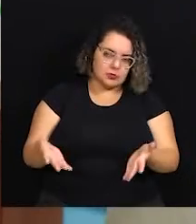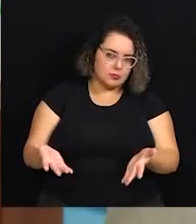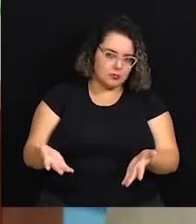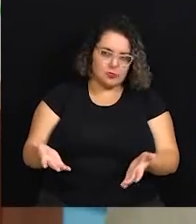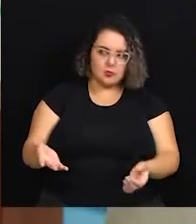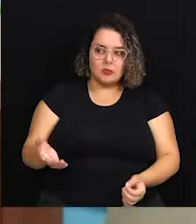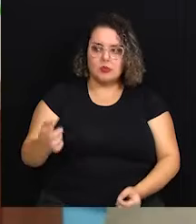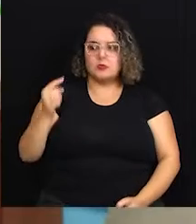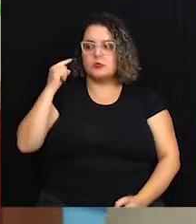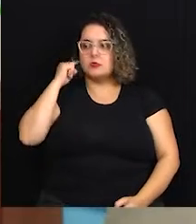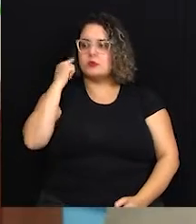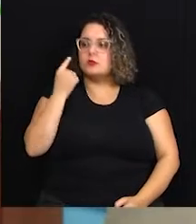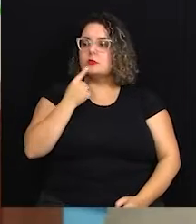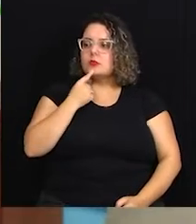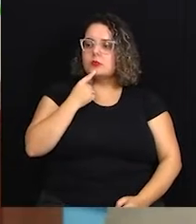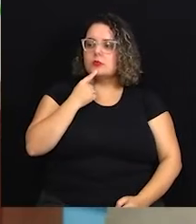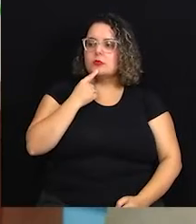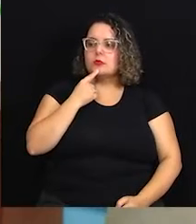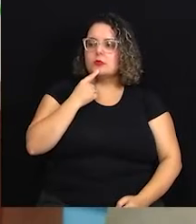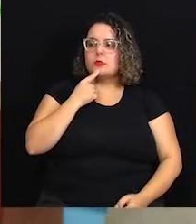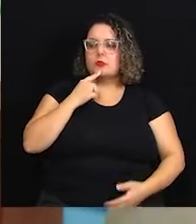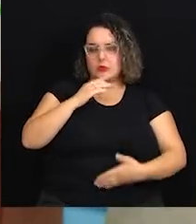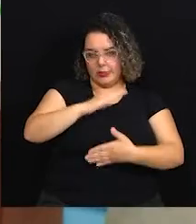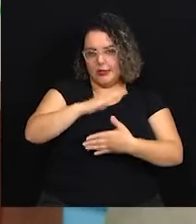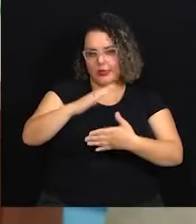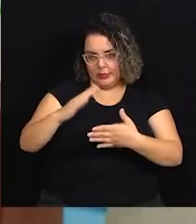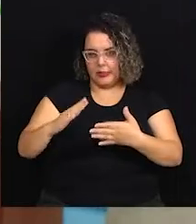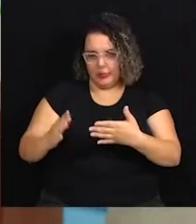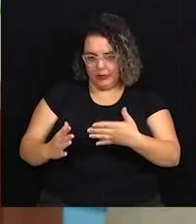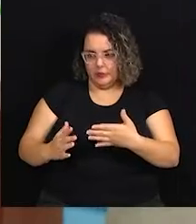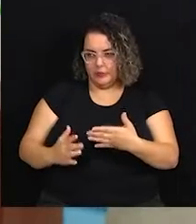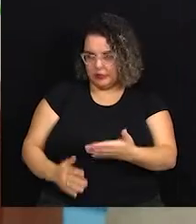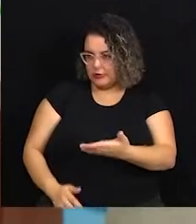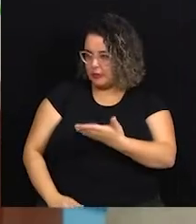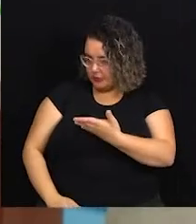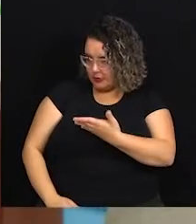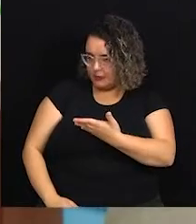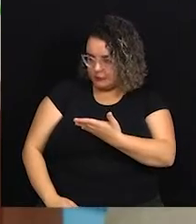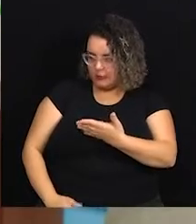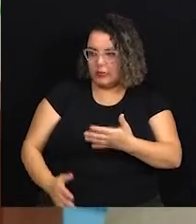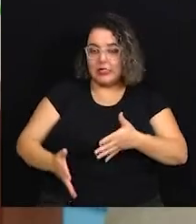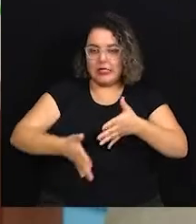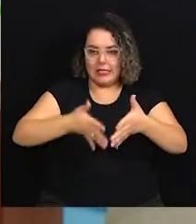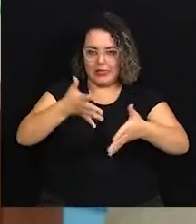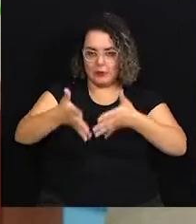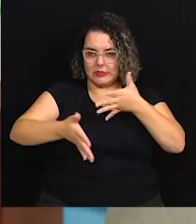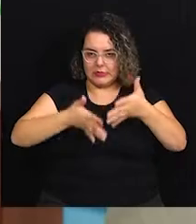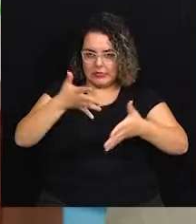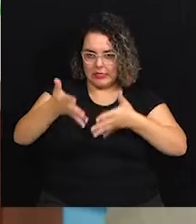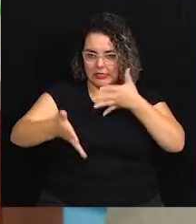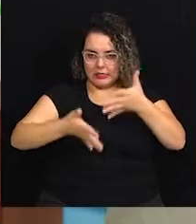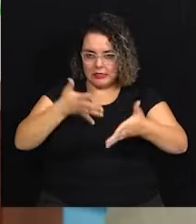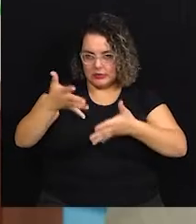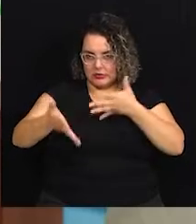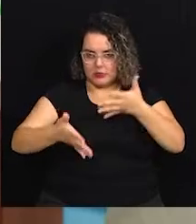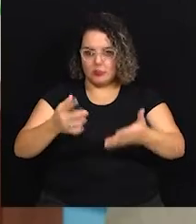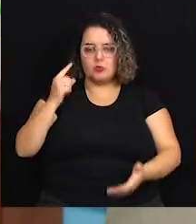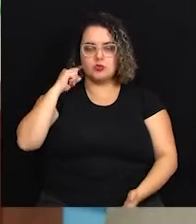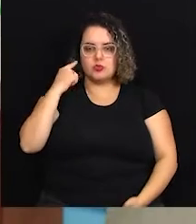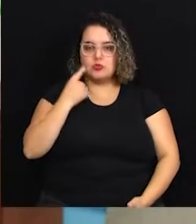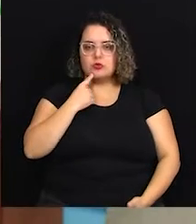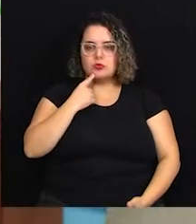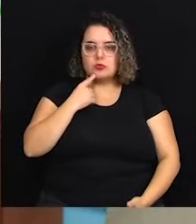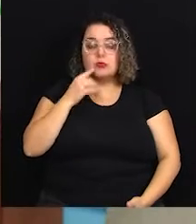Com o surdo, eu faço, por exemplo, língua de sinais, tá? Então, ele está me vendo, eu estou fazendo com ele. E o